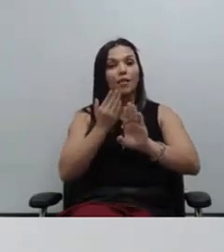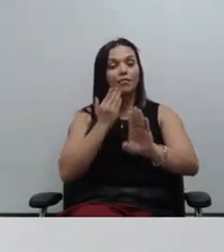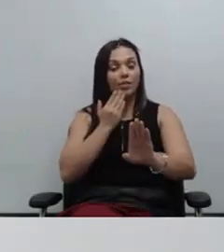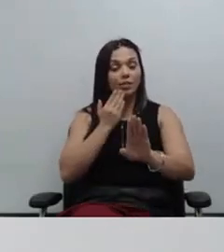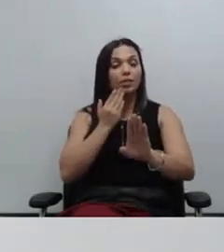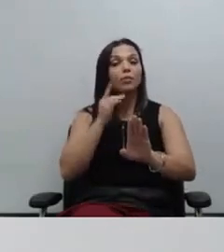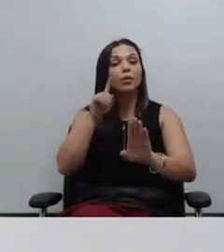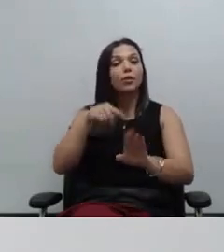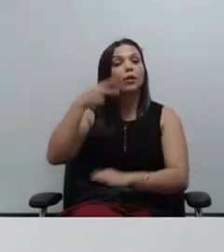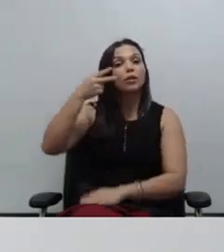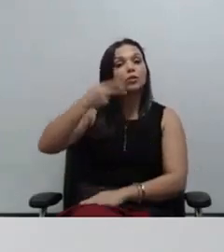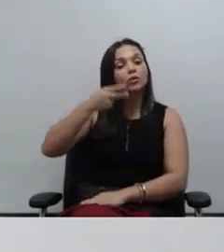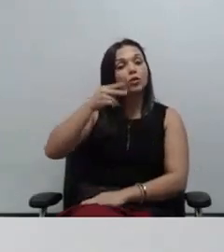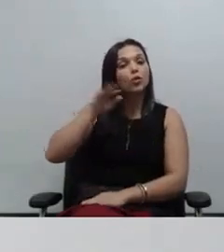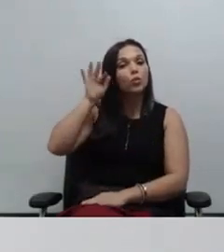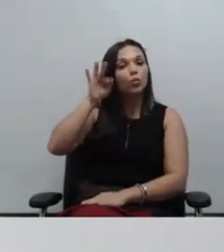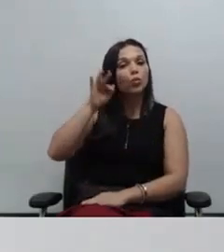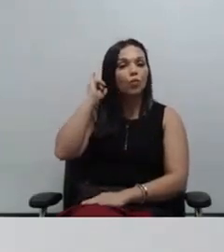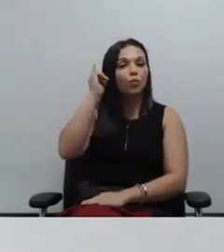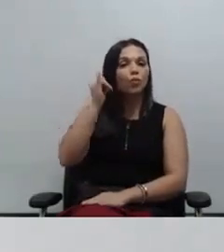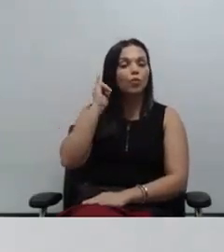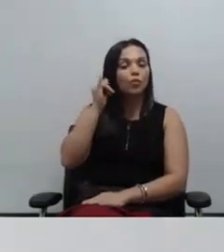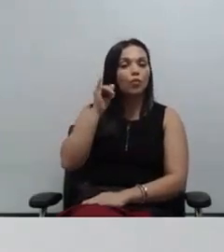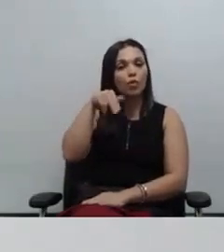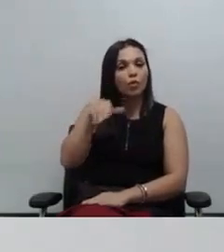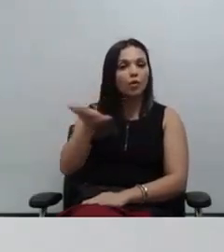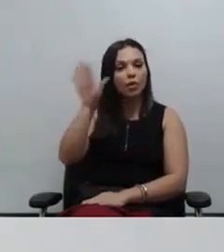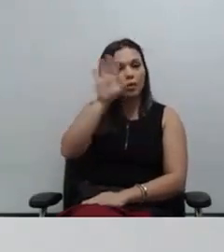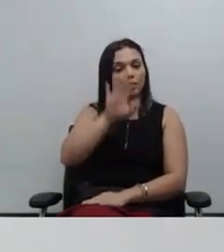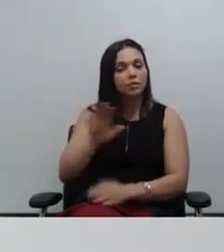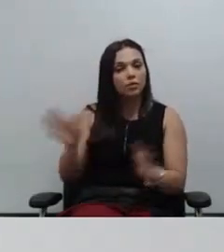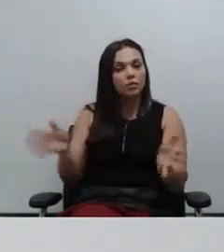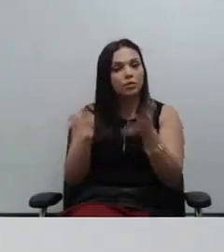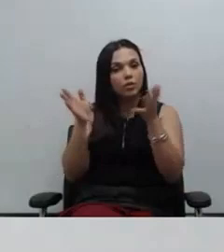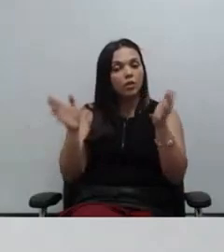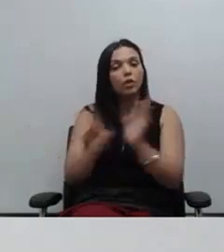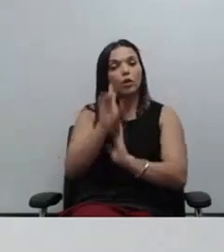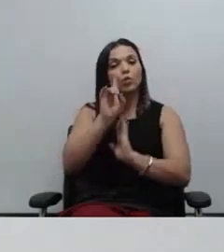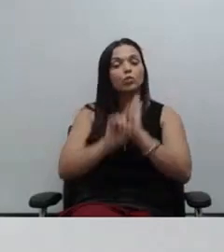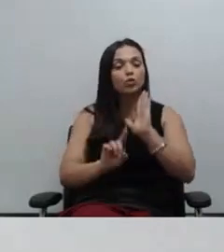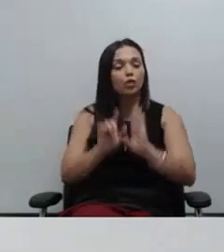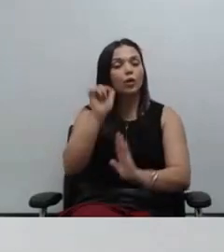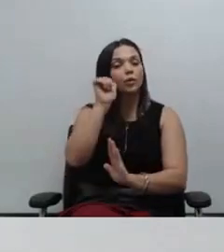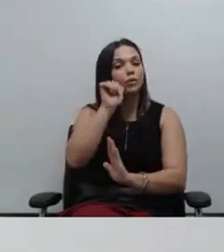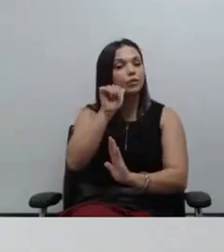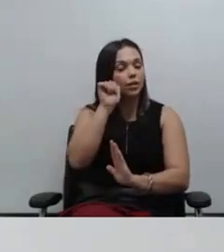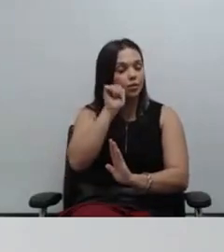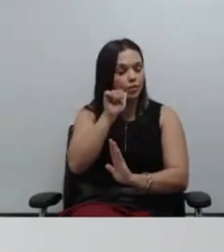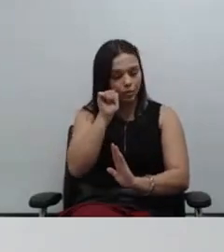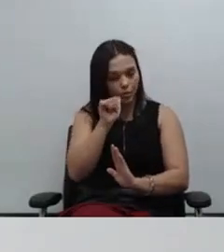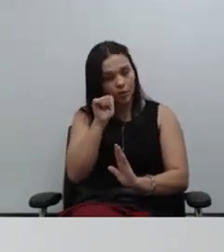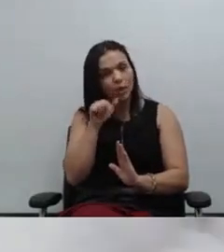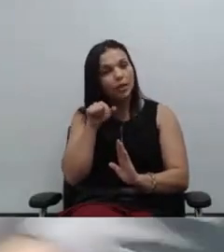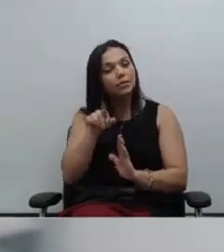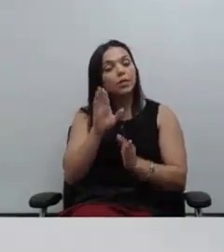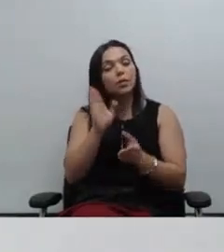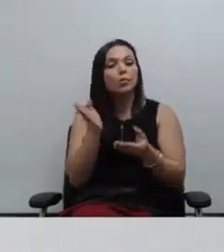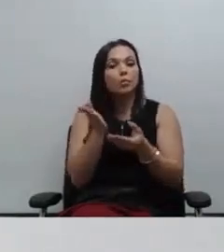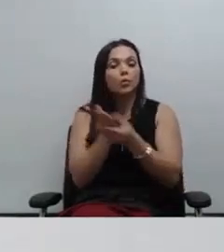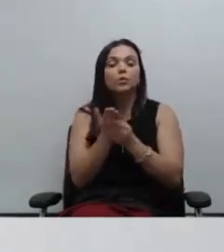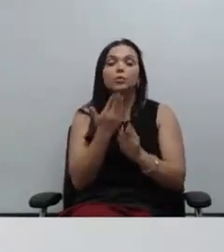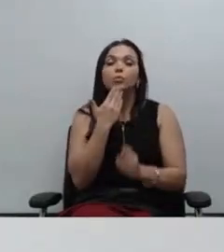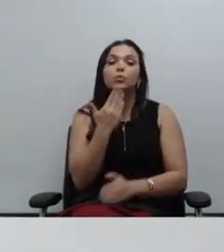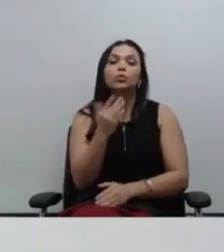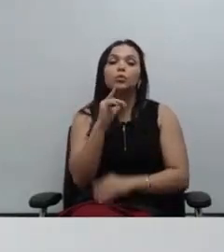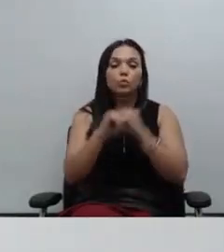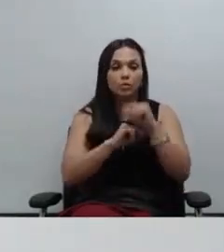participação no 2º Fórum Nacional de Defensorias Públicas para a Promoção e Defesa dos Direitos das Mulheres. Esse processo é um pedido de afastamento